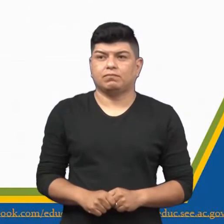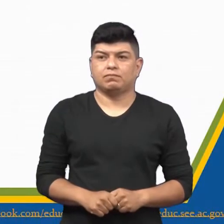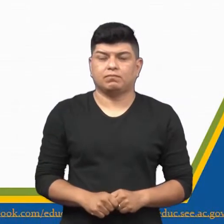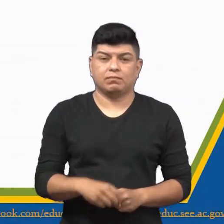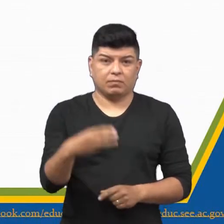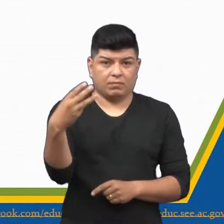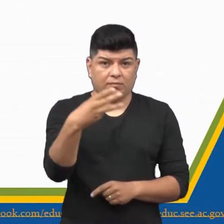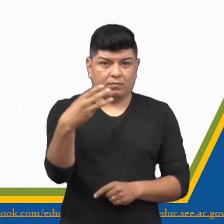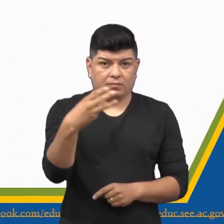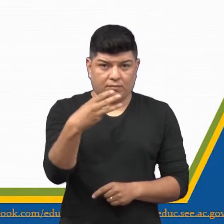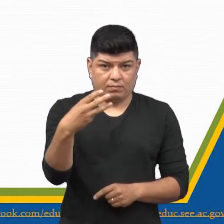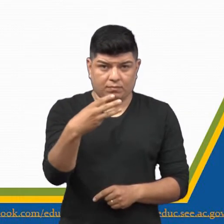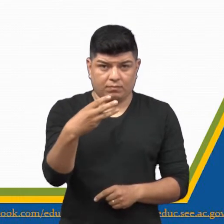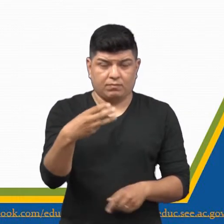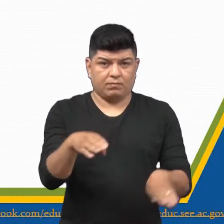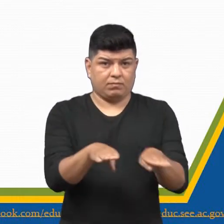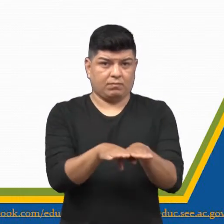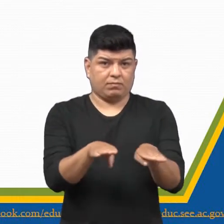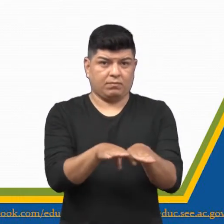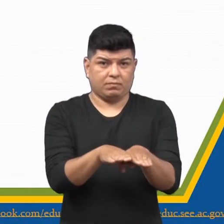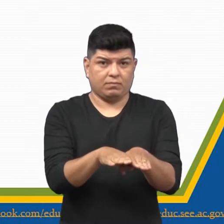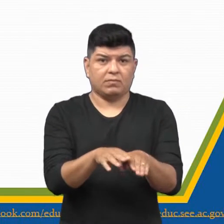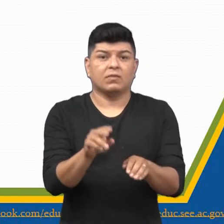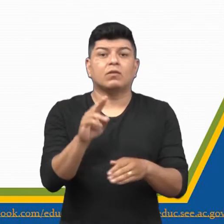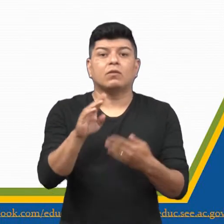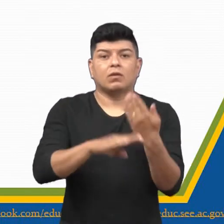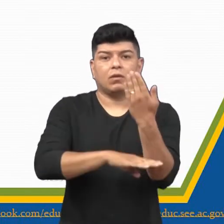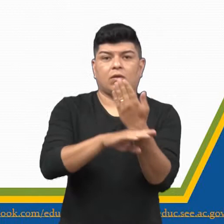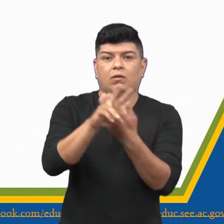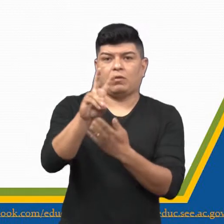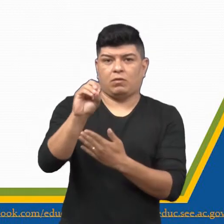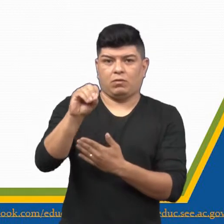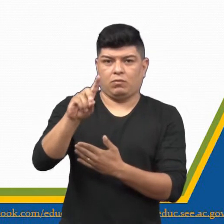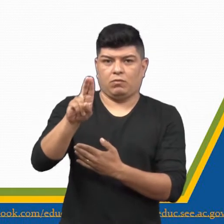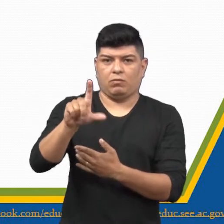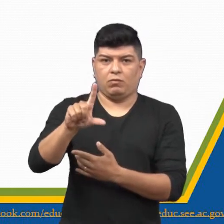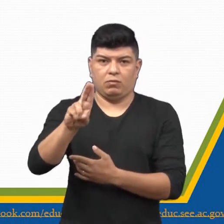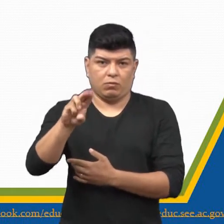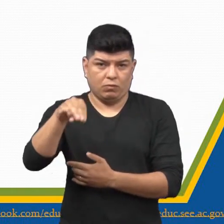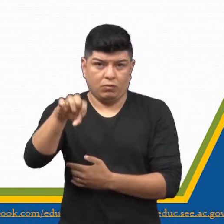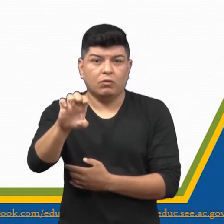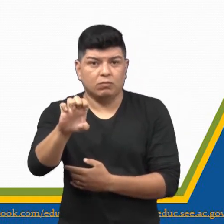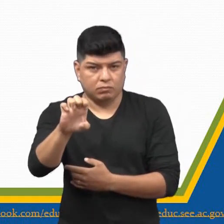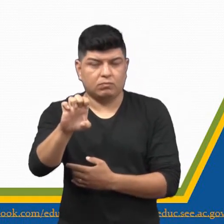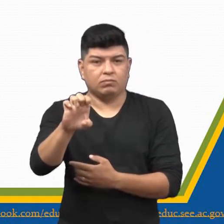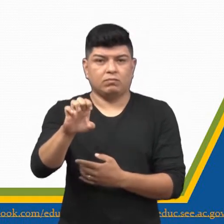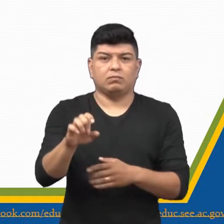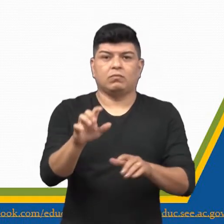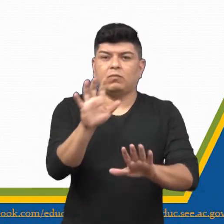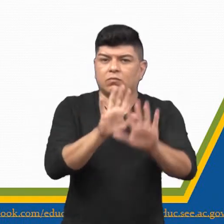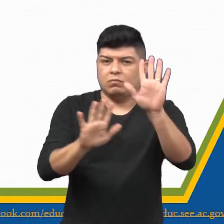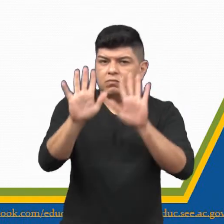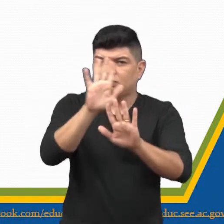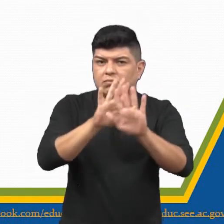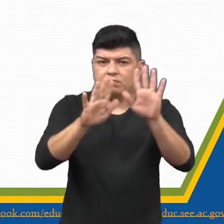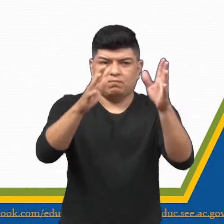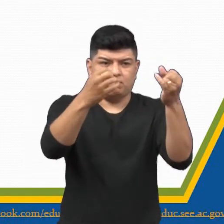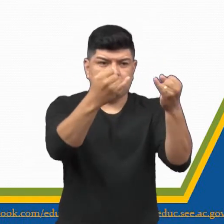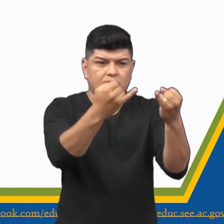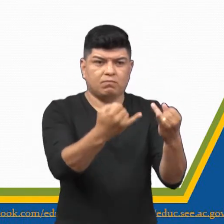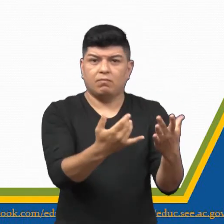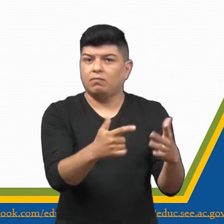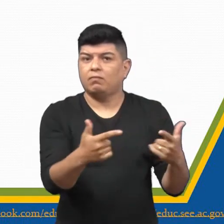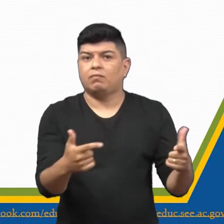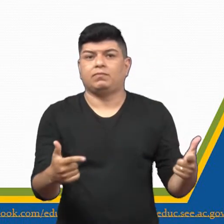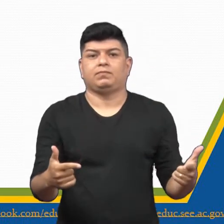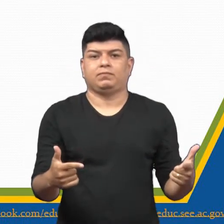A terceira variável de estado é o volume. Os gases eles não possuem forma definida e